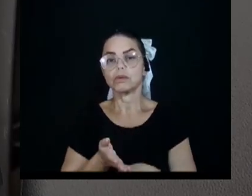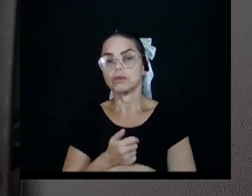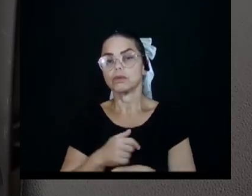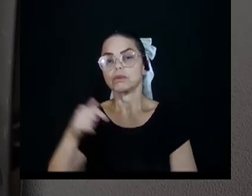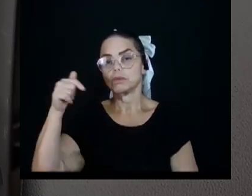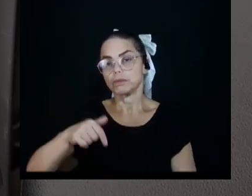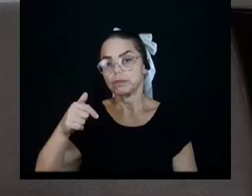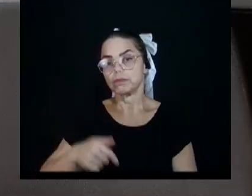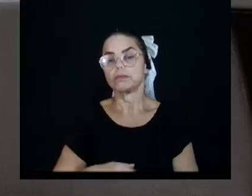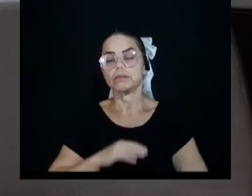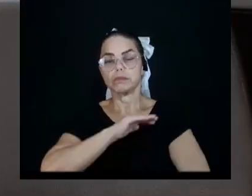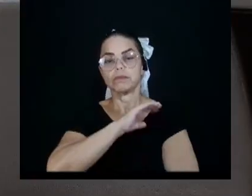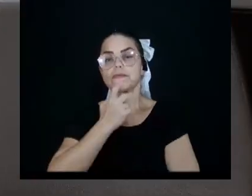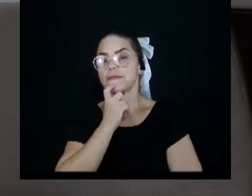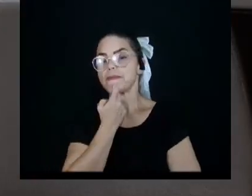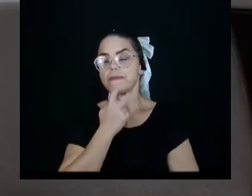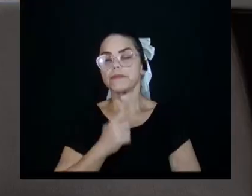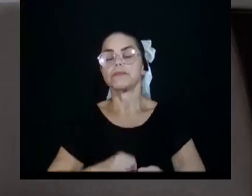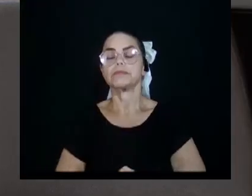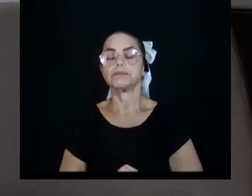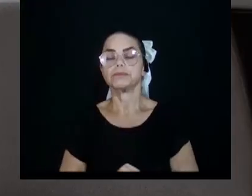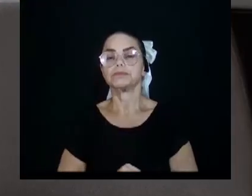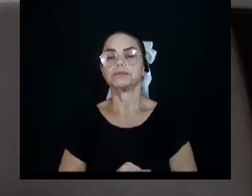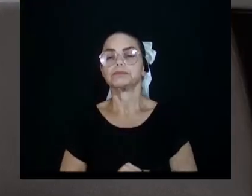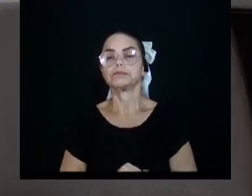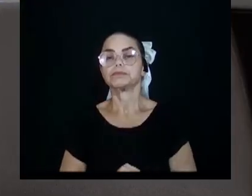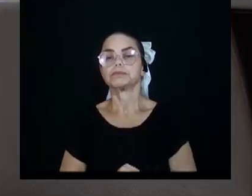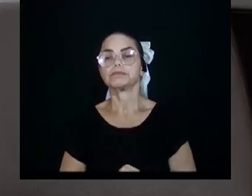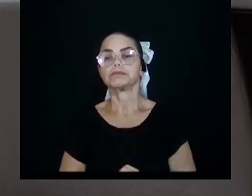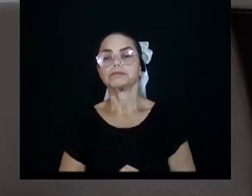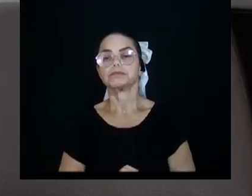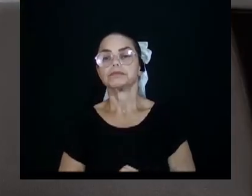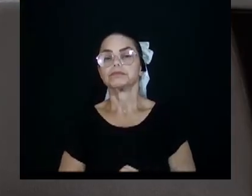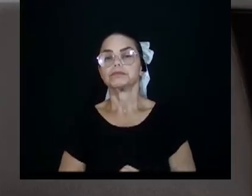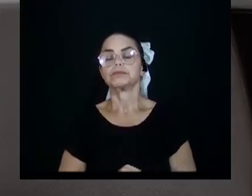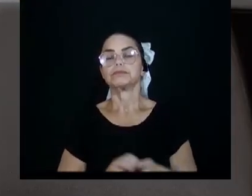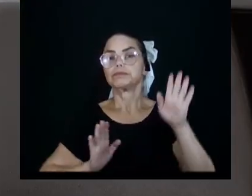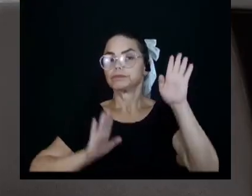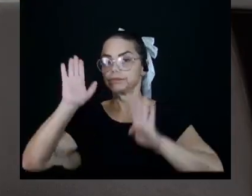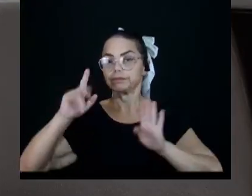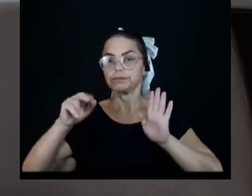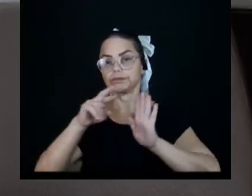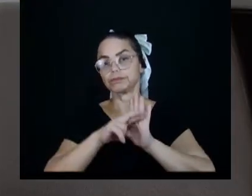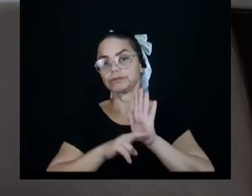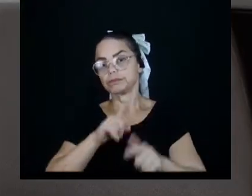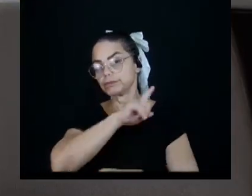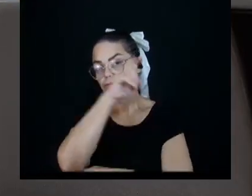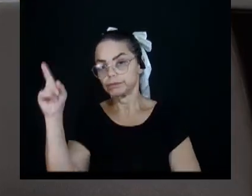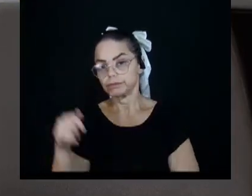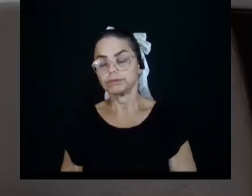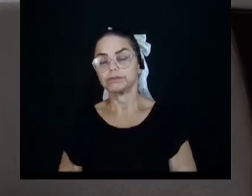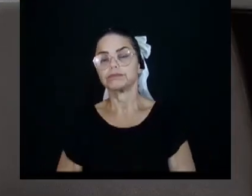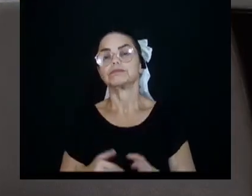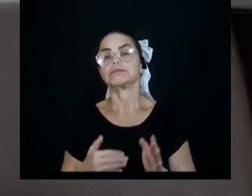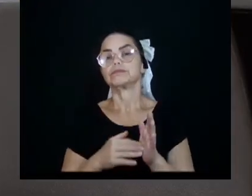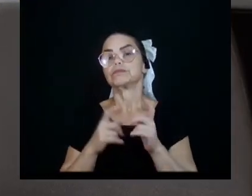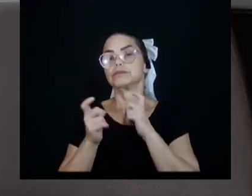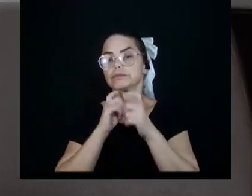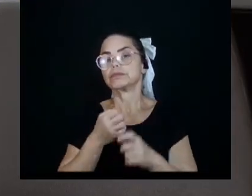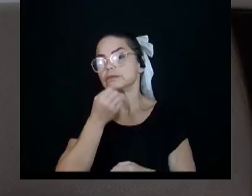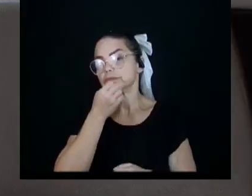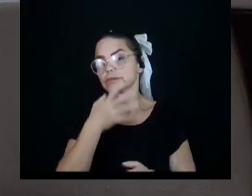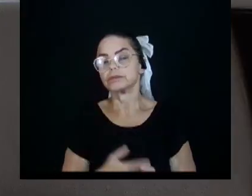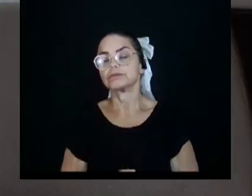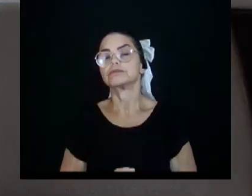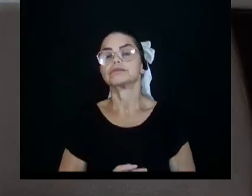de Campinas. Inclusive entrou, né, na ordem do dia dessa última reunião também, né, como foi bem positivo, né, vereador? Nós